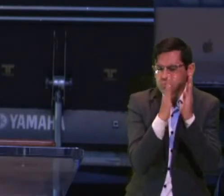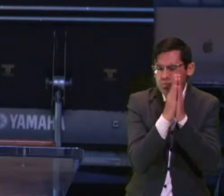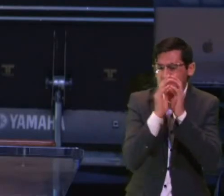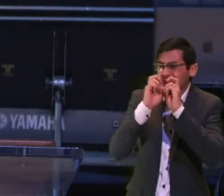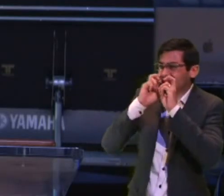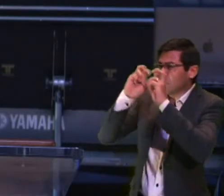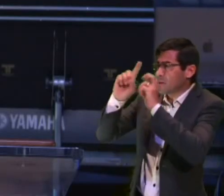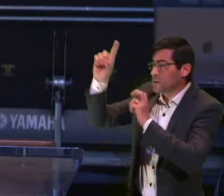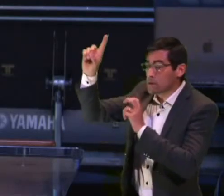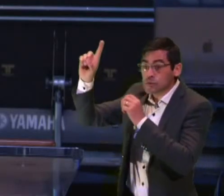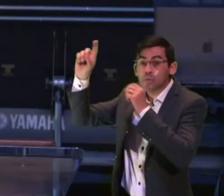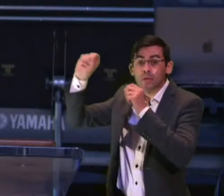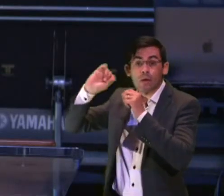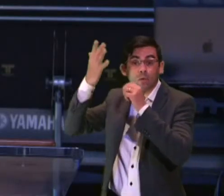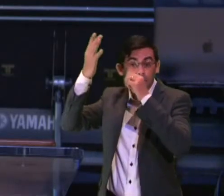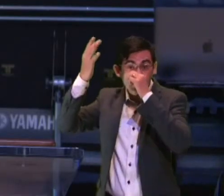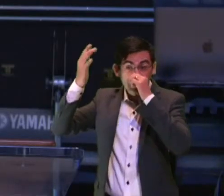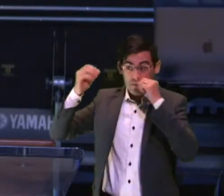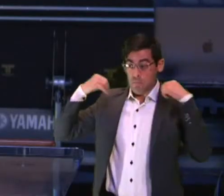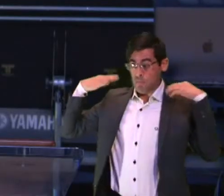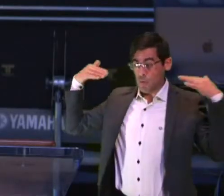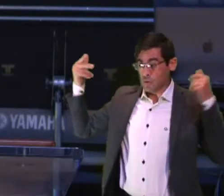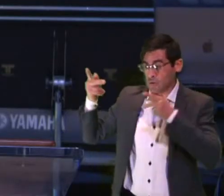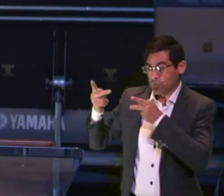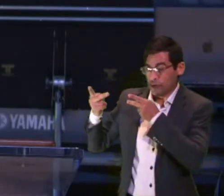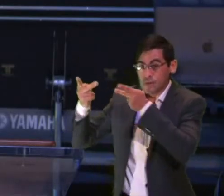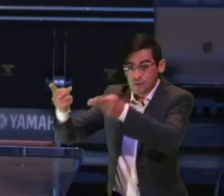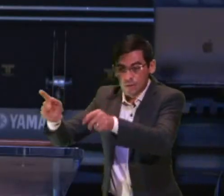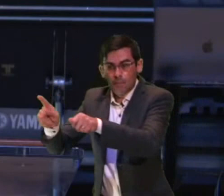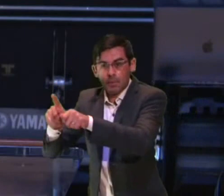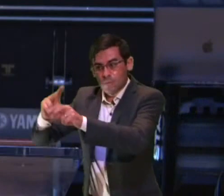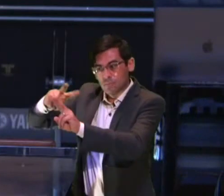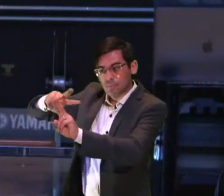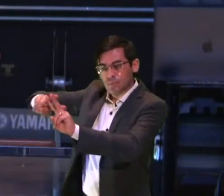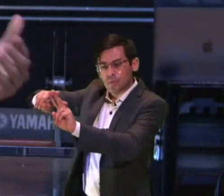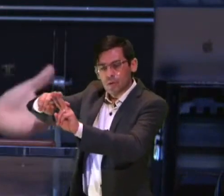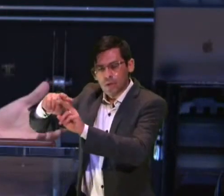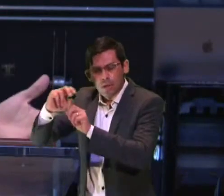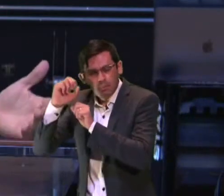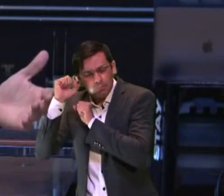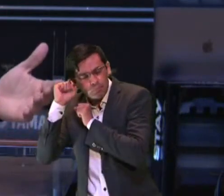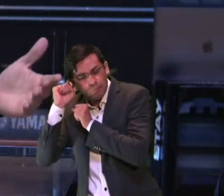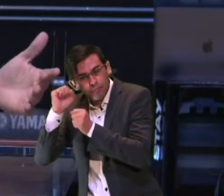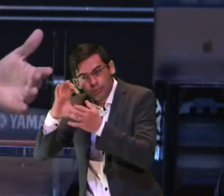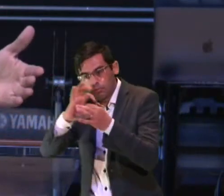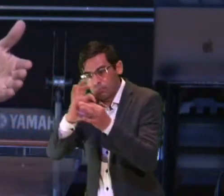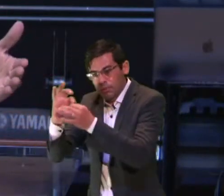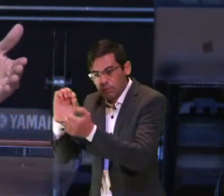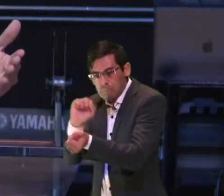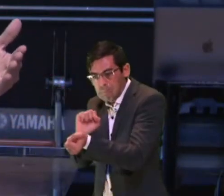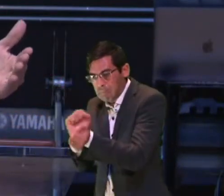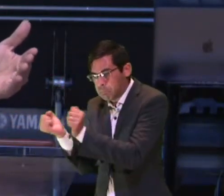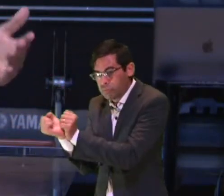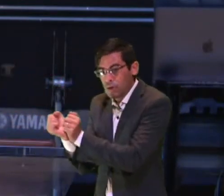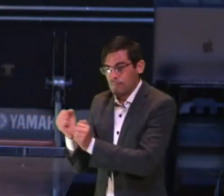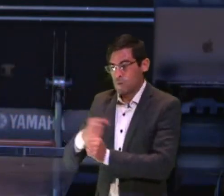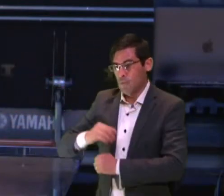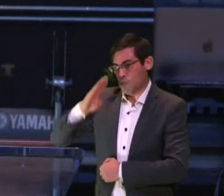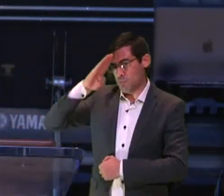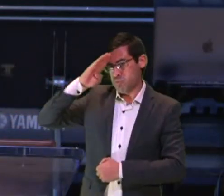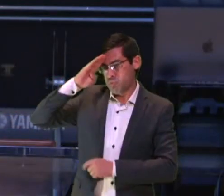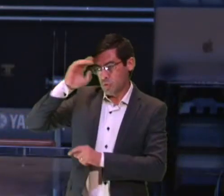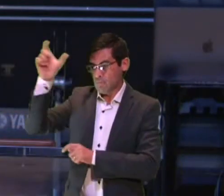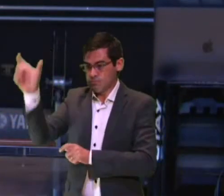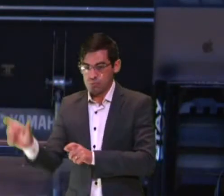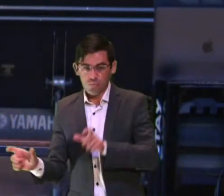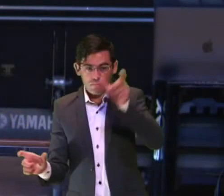ali, o anjo do Senhor visita Pedro no cárcere. Ele está dormindo algemado, de um lado um soldado, de um outro